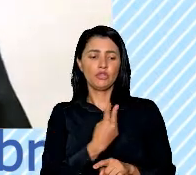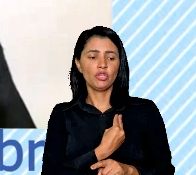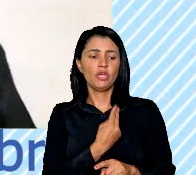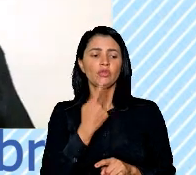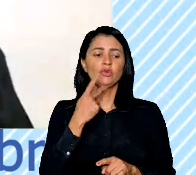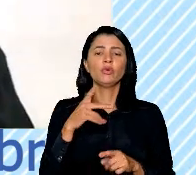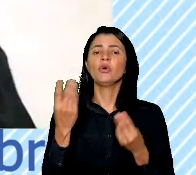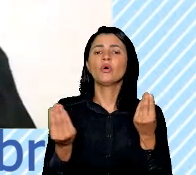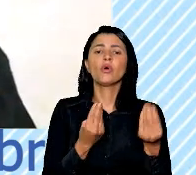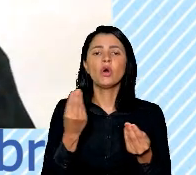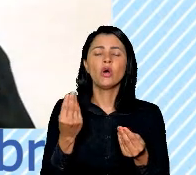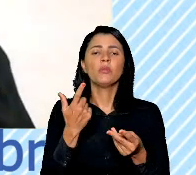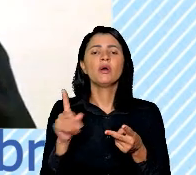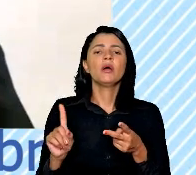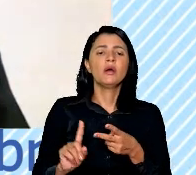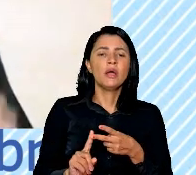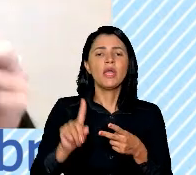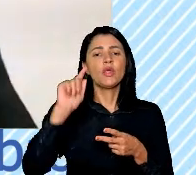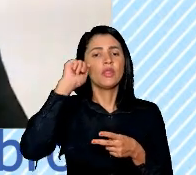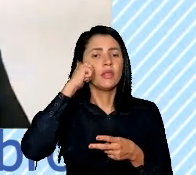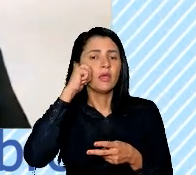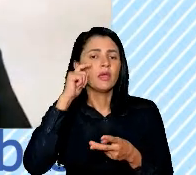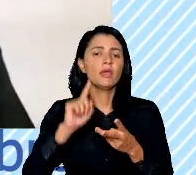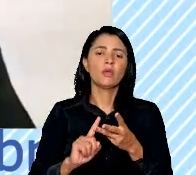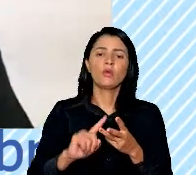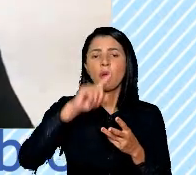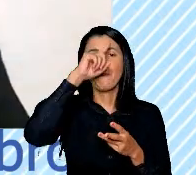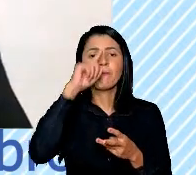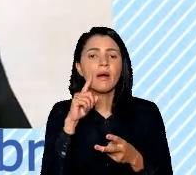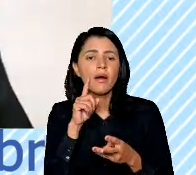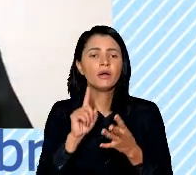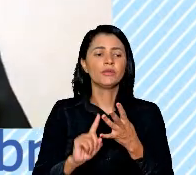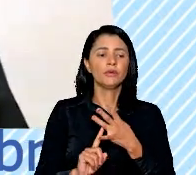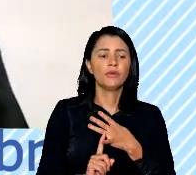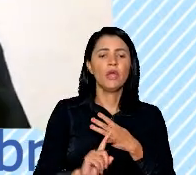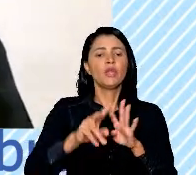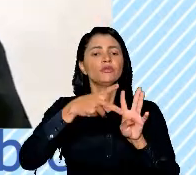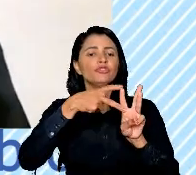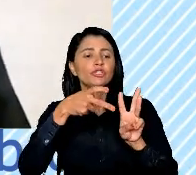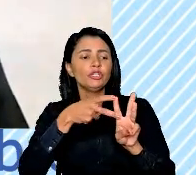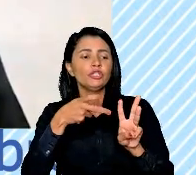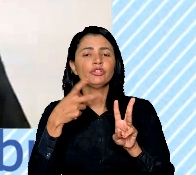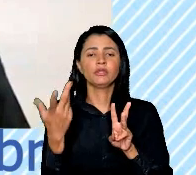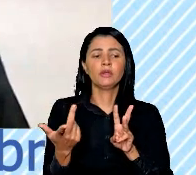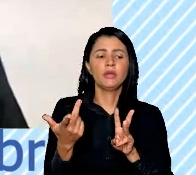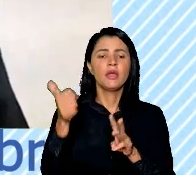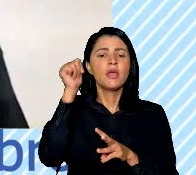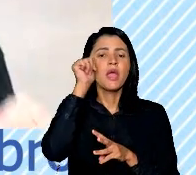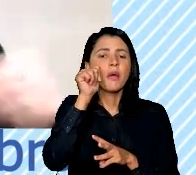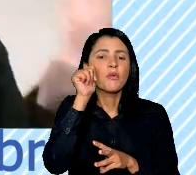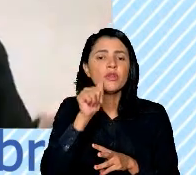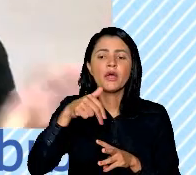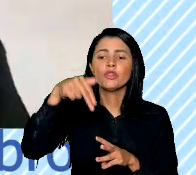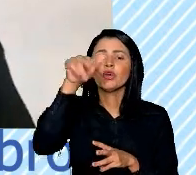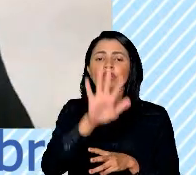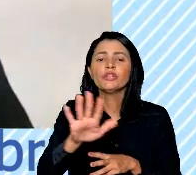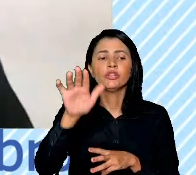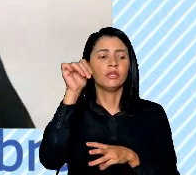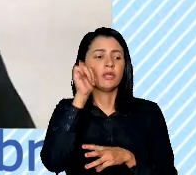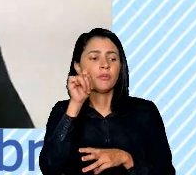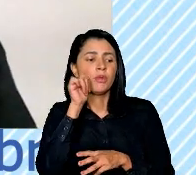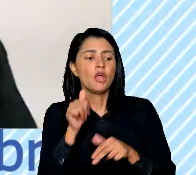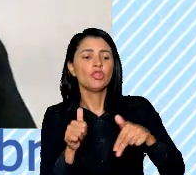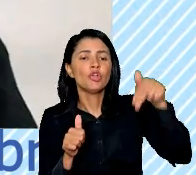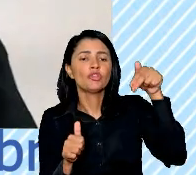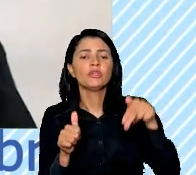travestis? E os negros e pardos? E os indígenas? E as mulheres nordestinas? E as